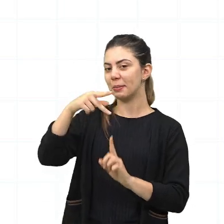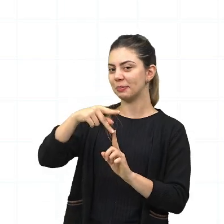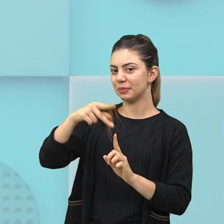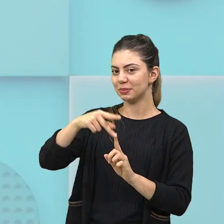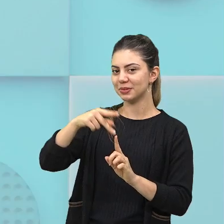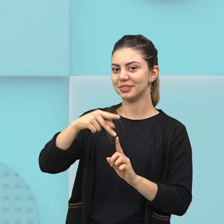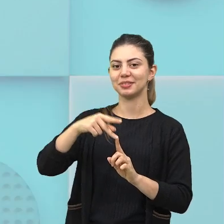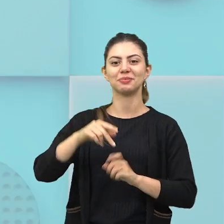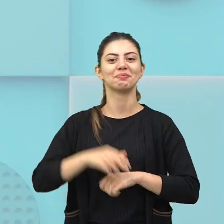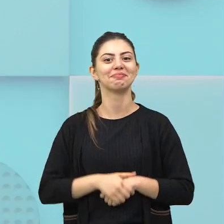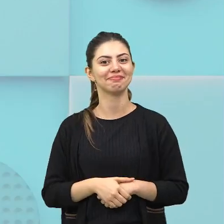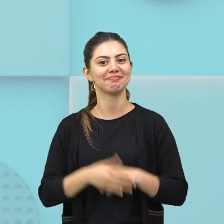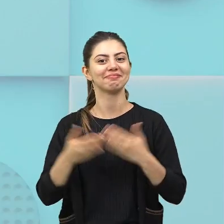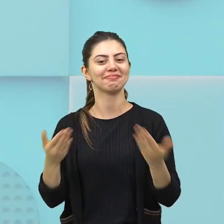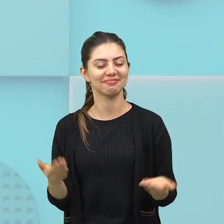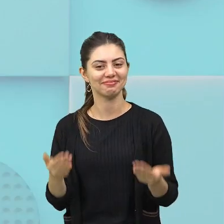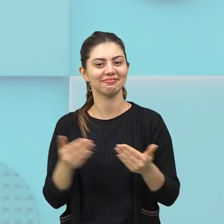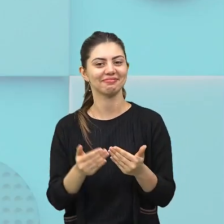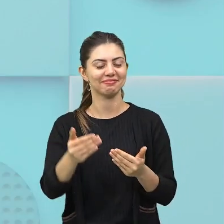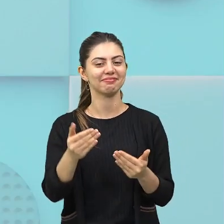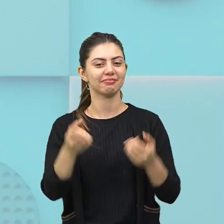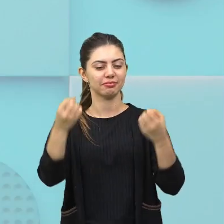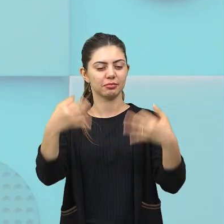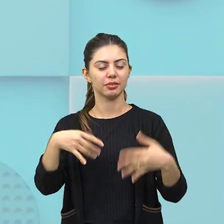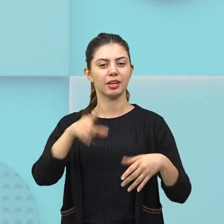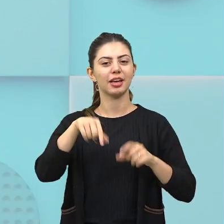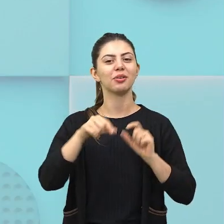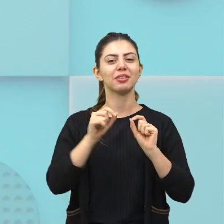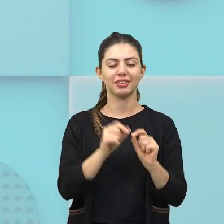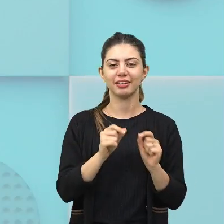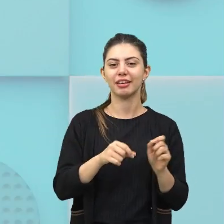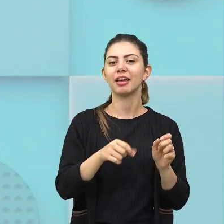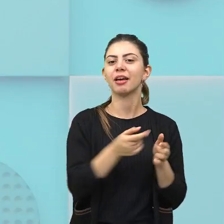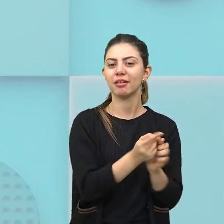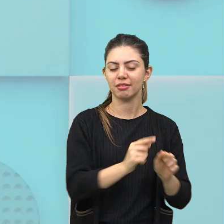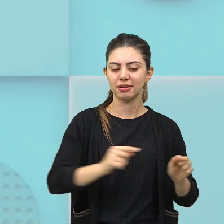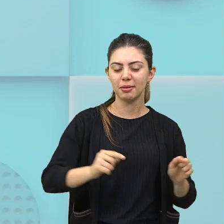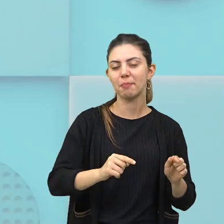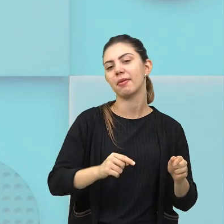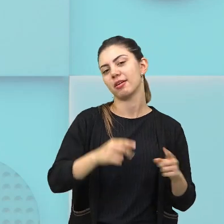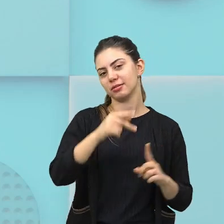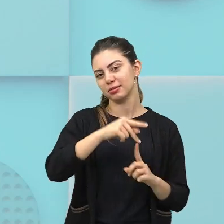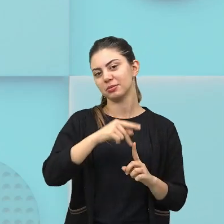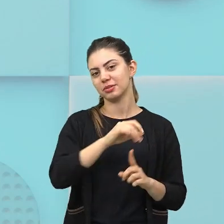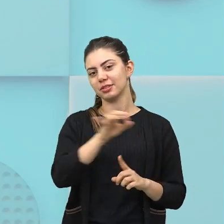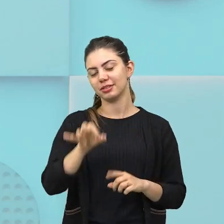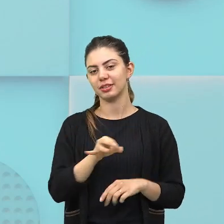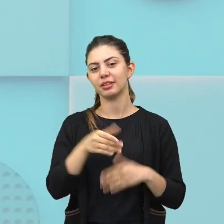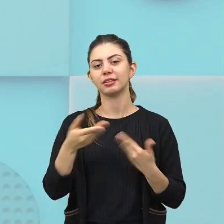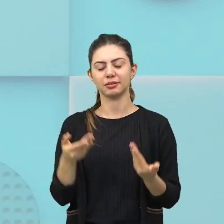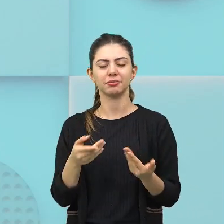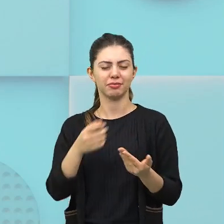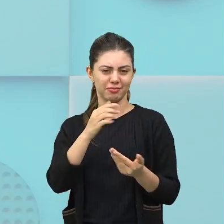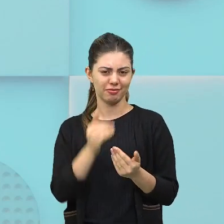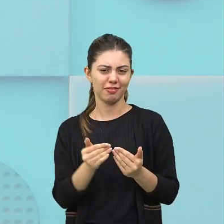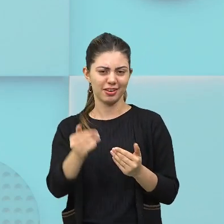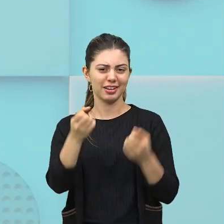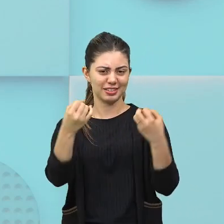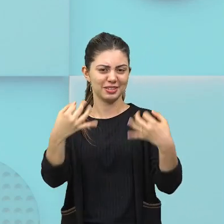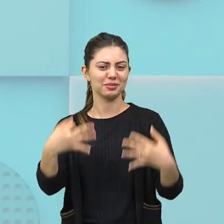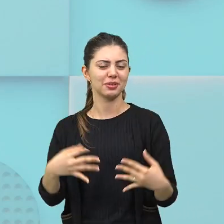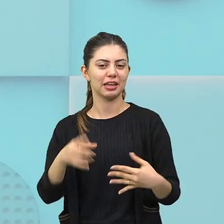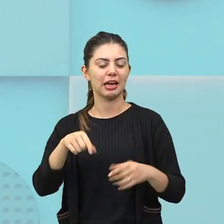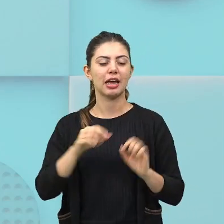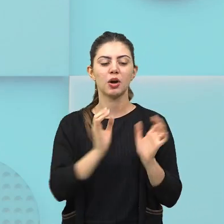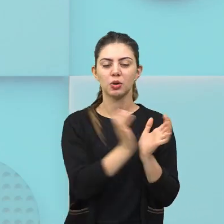preposição. Então, voltando a falar um pouquinho sobre gramática normativa, falar sobre preposição, falar sobre morfossintaxe, ou seja, as